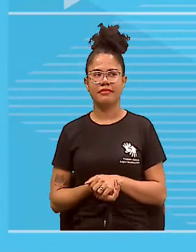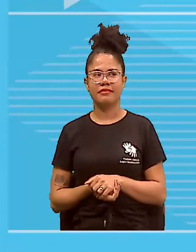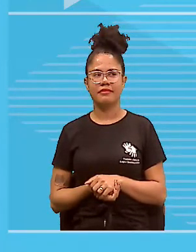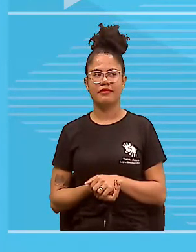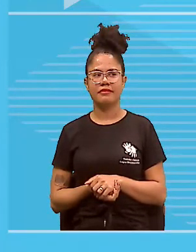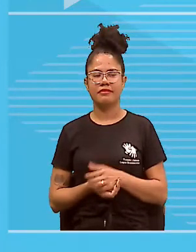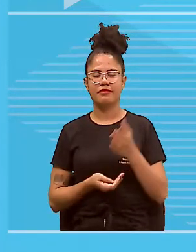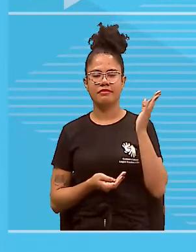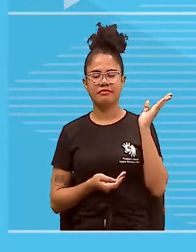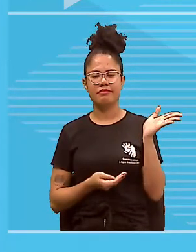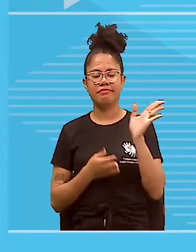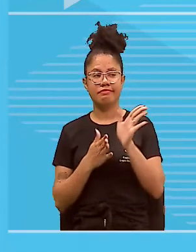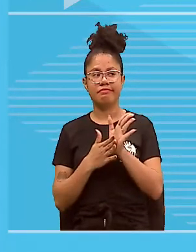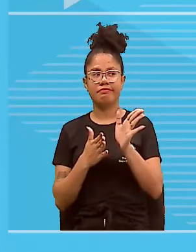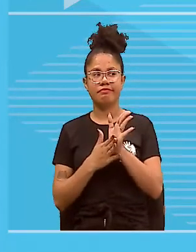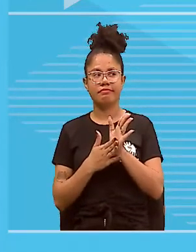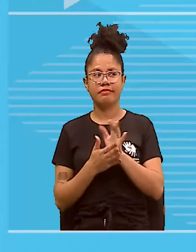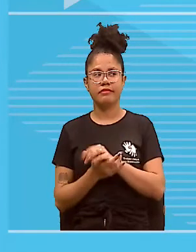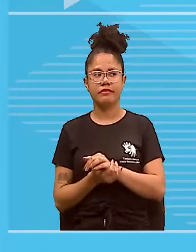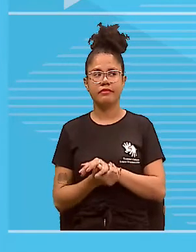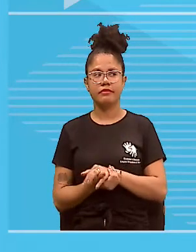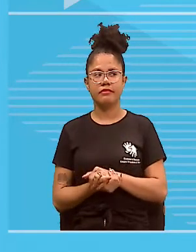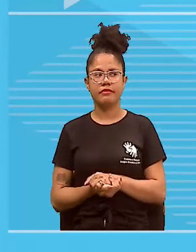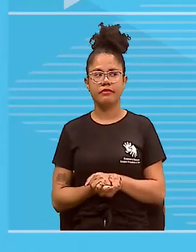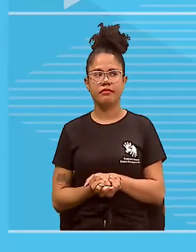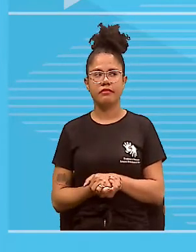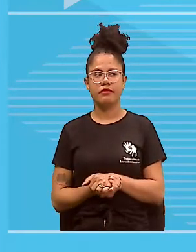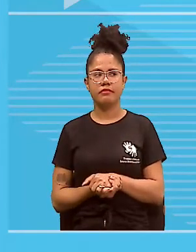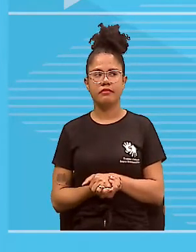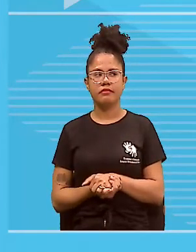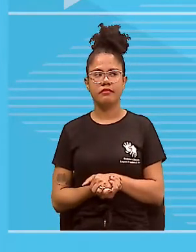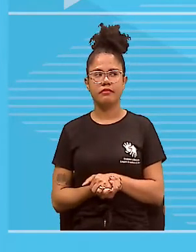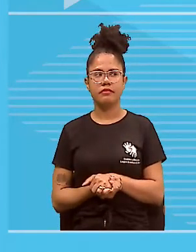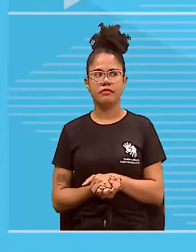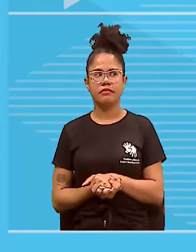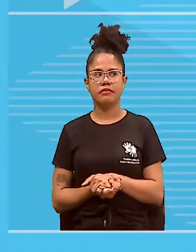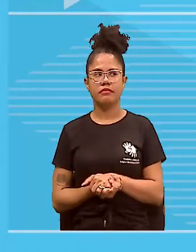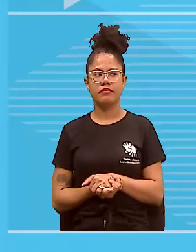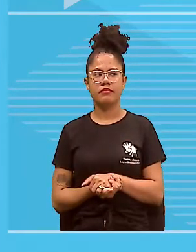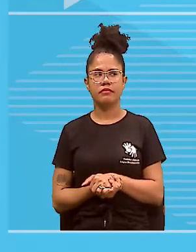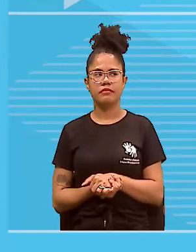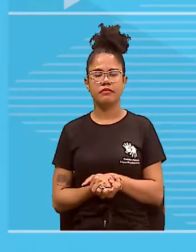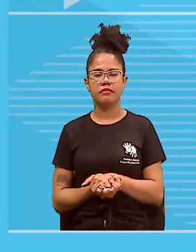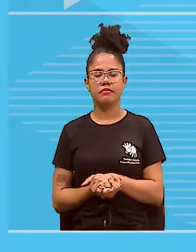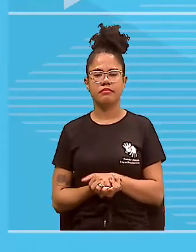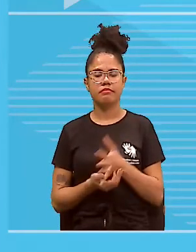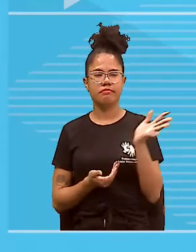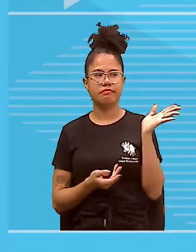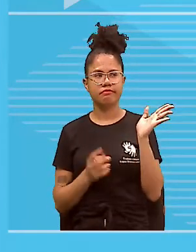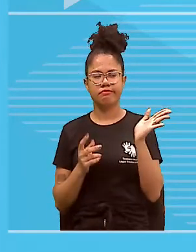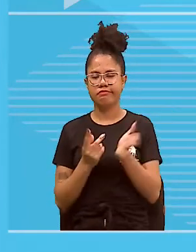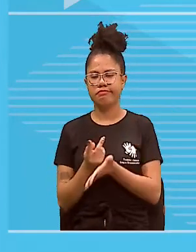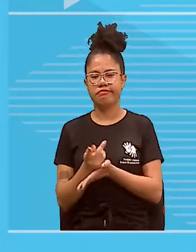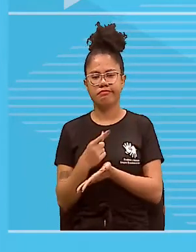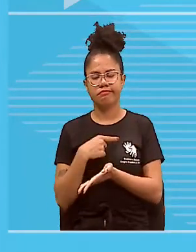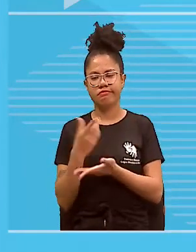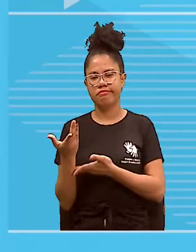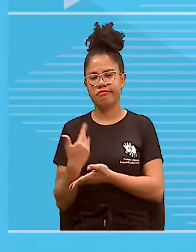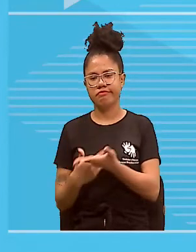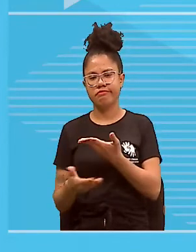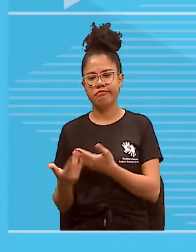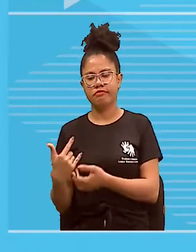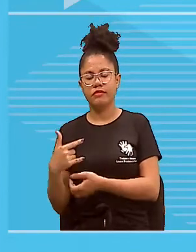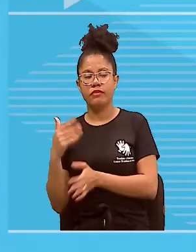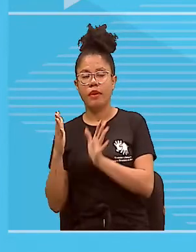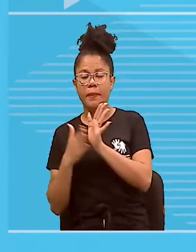luxurro E aí essa propaganda é uma propaganda copiando o modelo norte-americana Na verdade são as propagandas norte-americanas trazidas